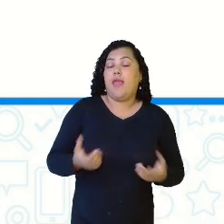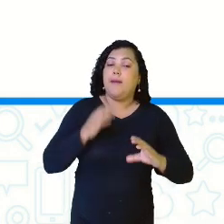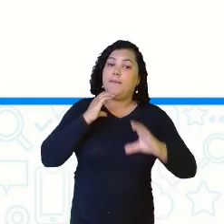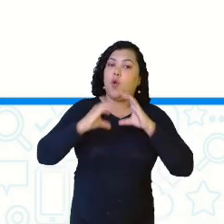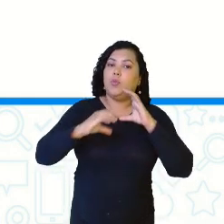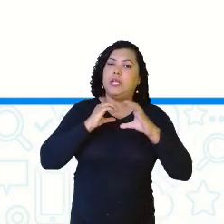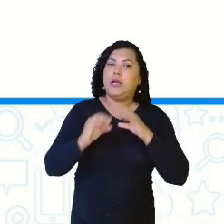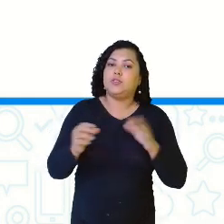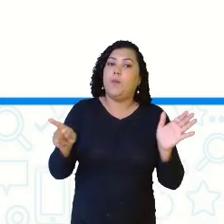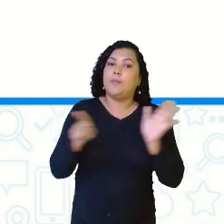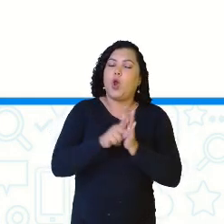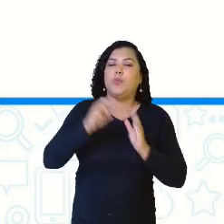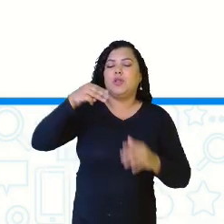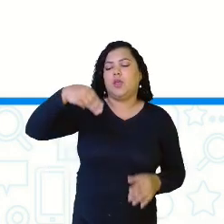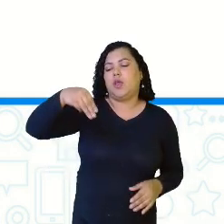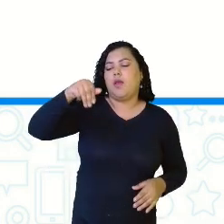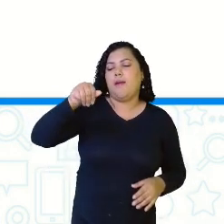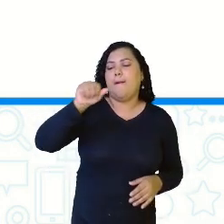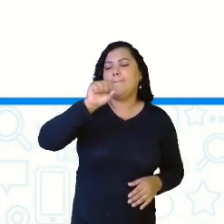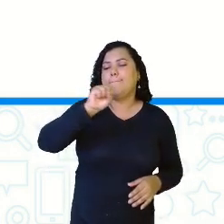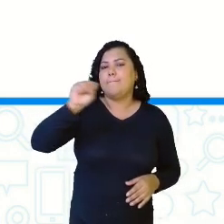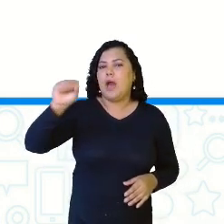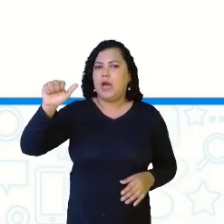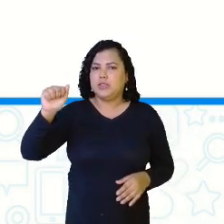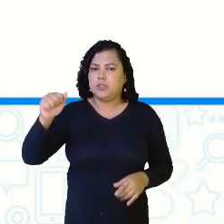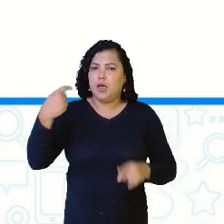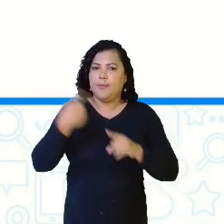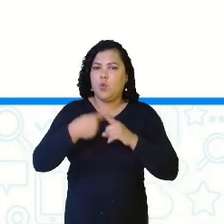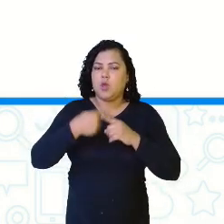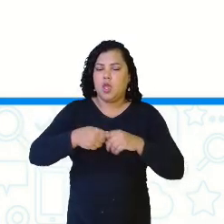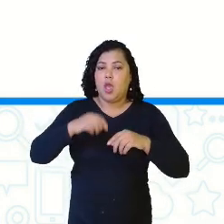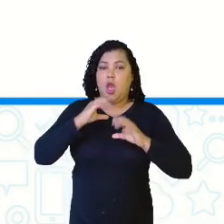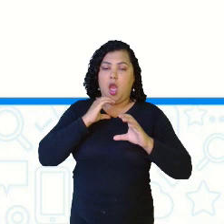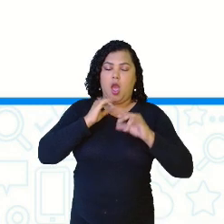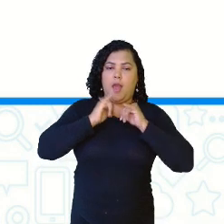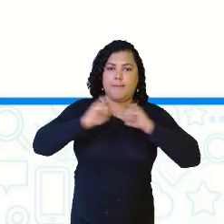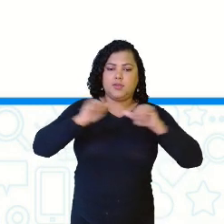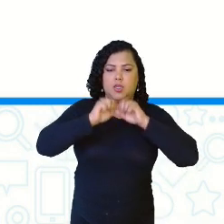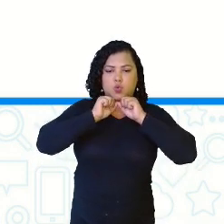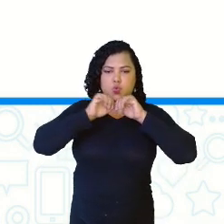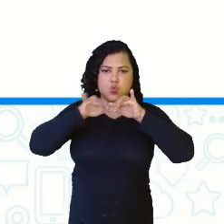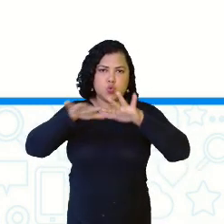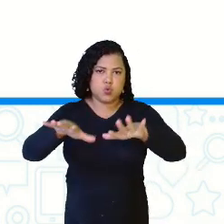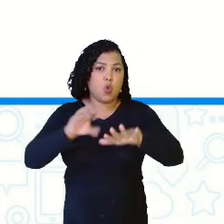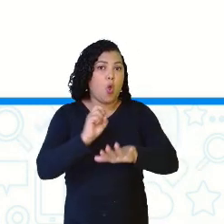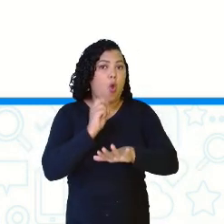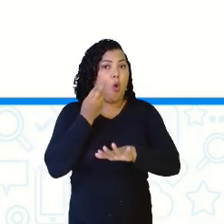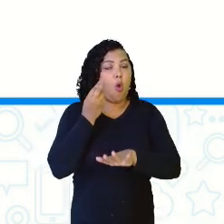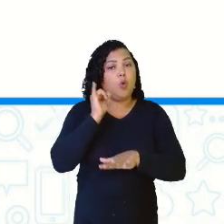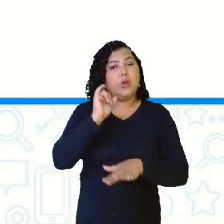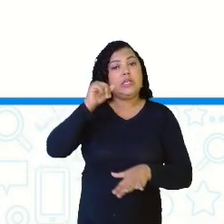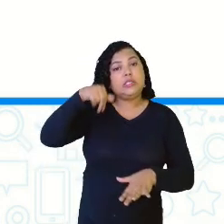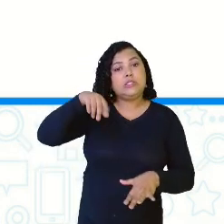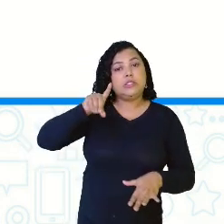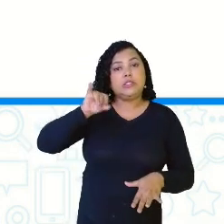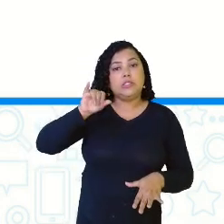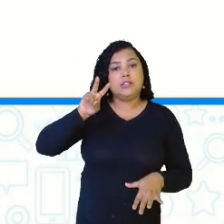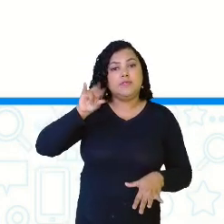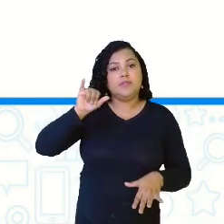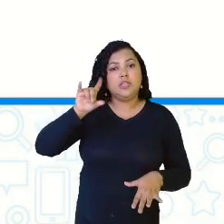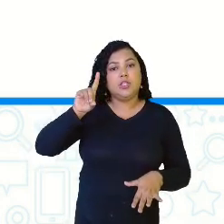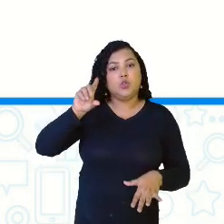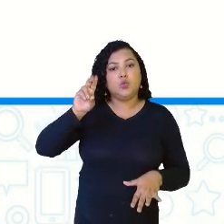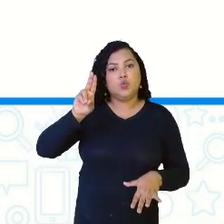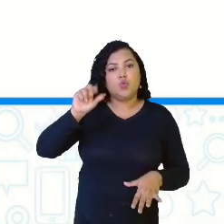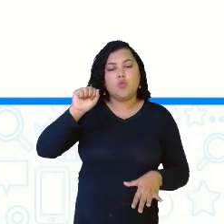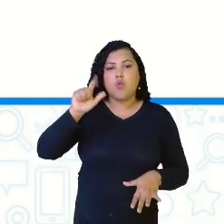massa. Se é uma mensagem individual, então é um meio de comunicação individual. E aí nós temos dois meios de comunicação